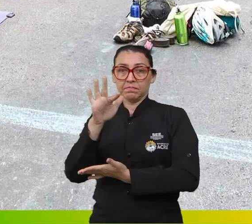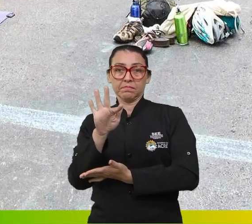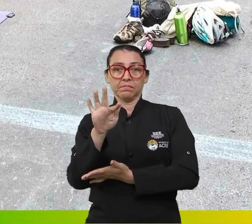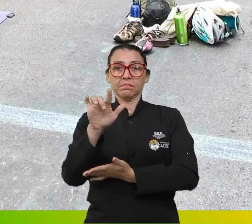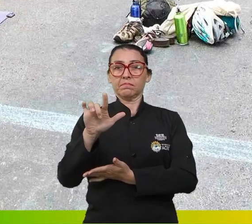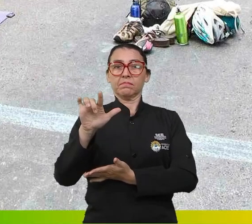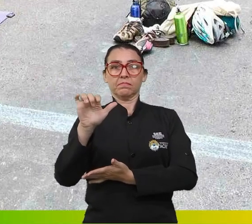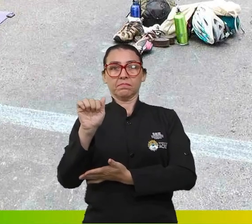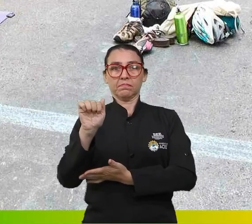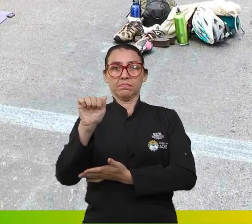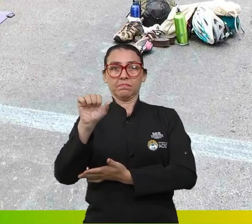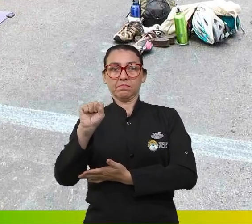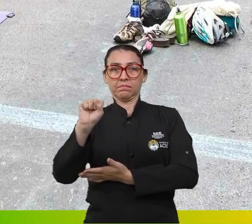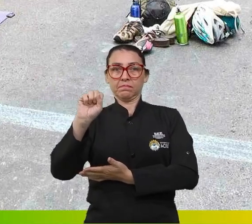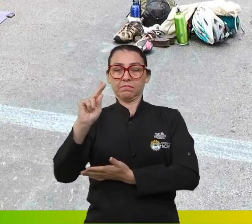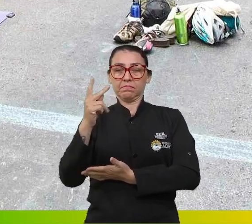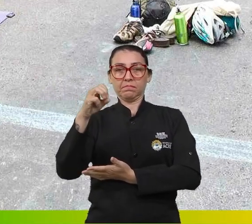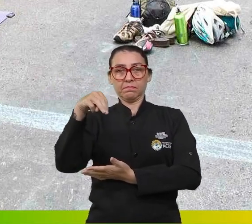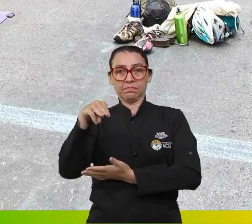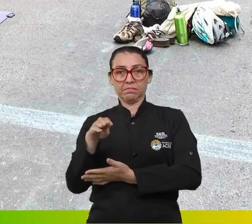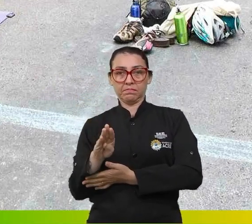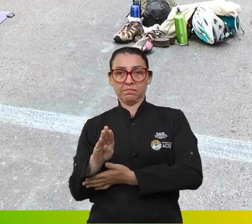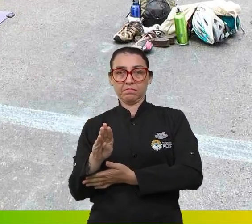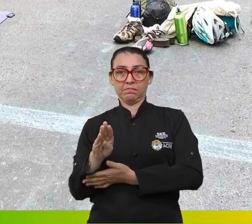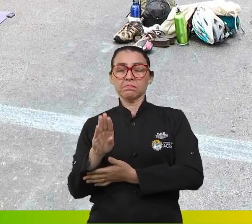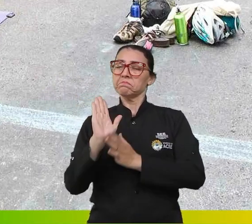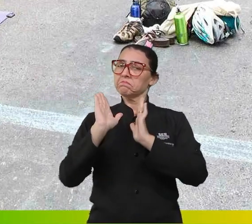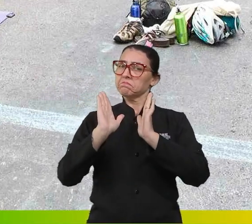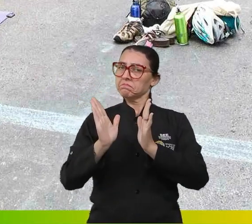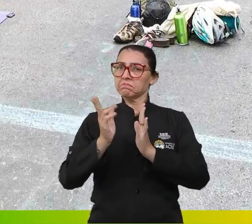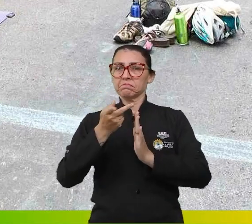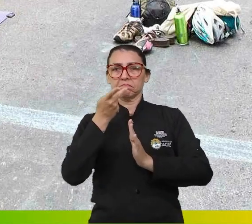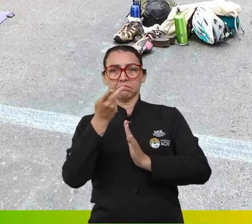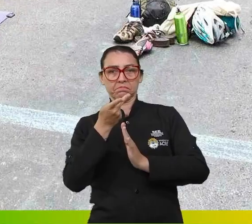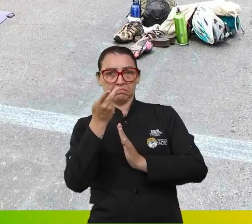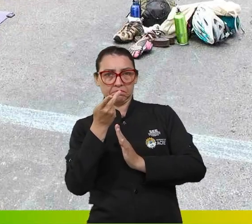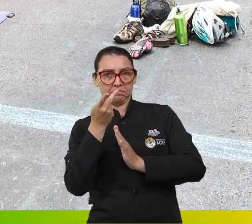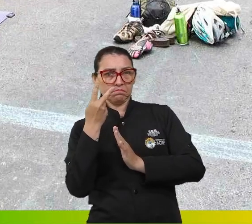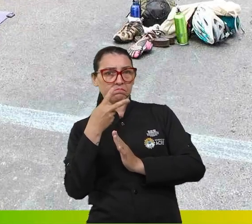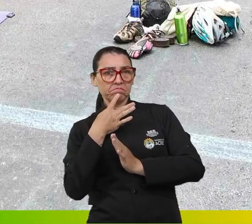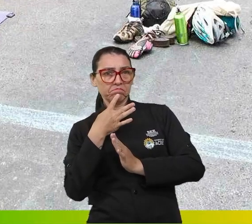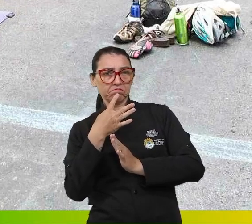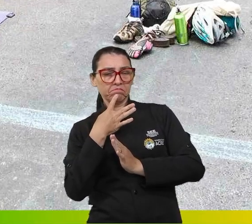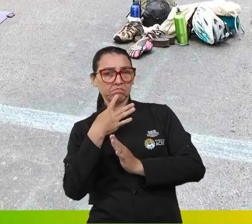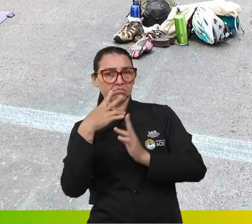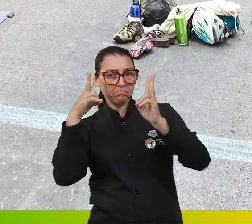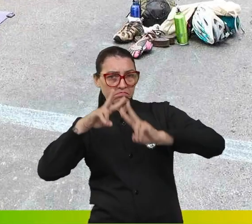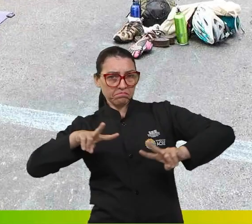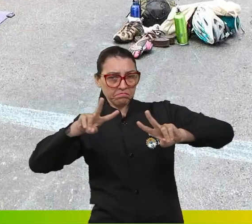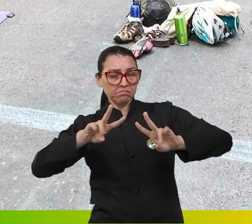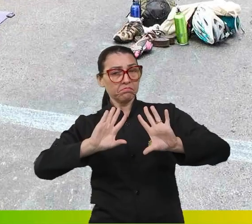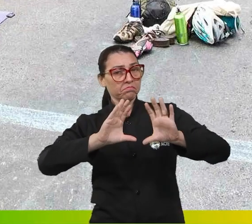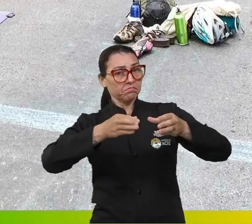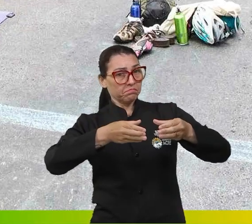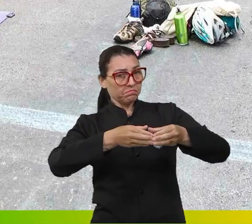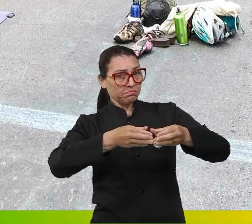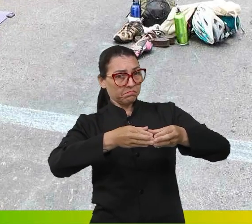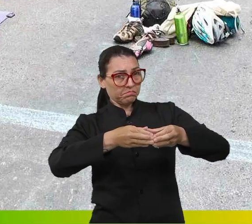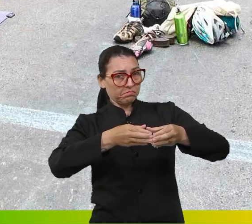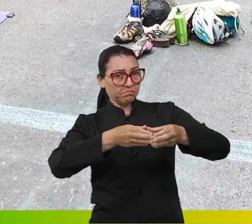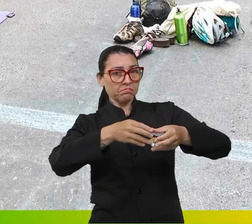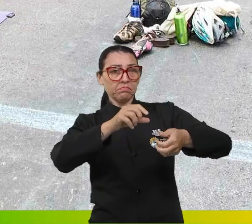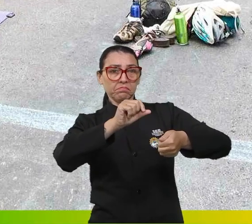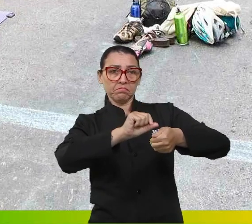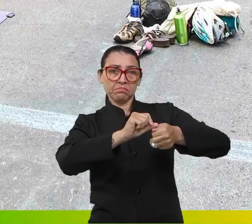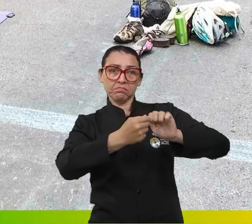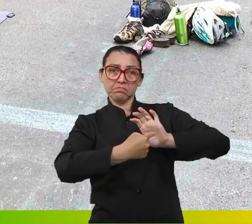Também nós vamos ter os flash mob. Vocês já ouviram falar nos flash mob? Os flash mobs, eles são grupos que faz